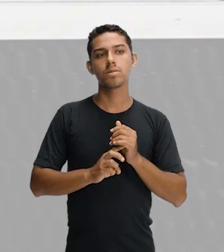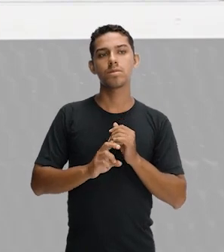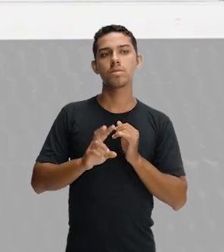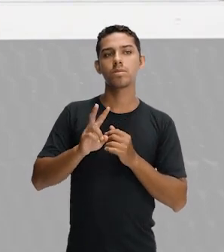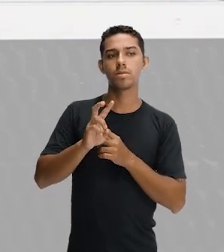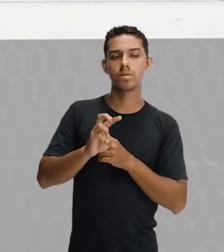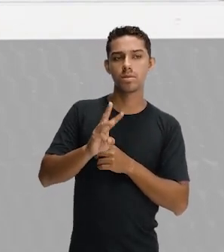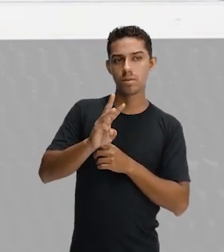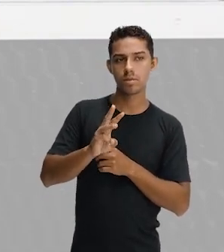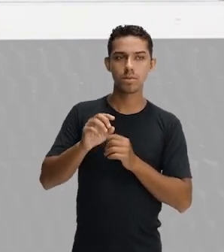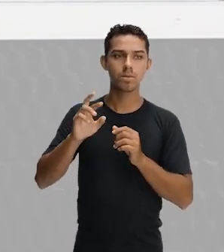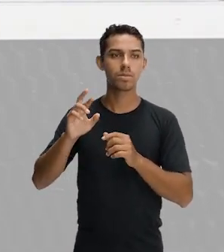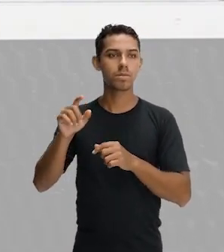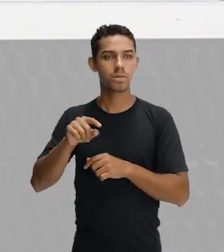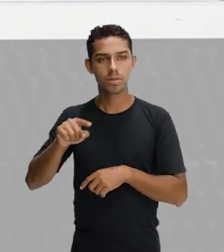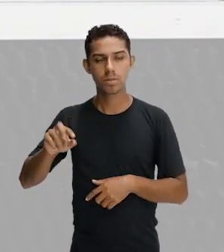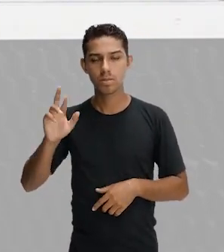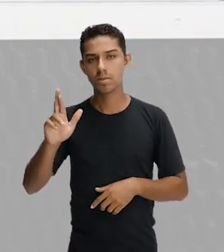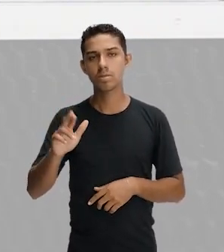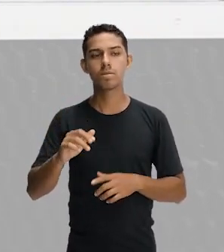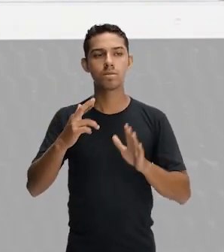gente pode até criar uma regra. Da seguinte forma.